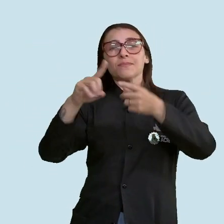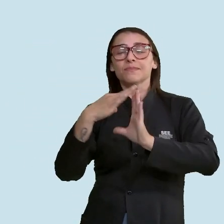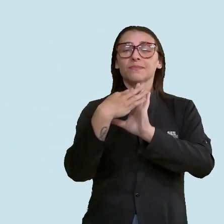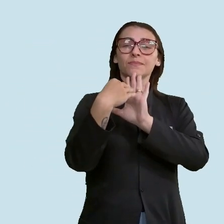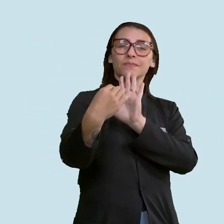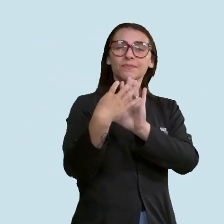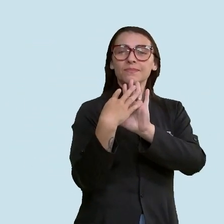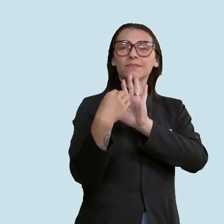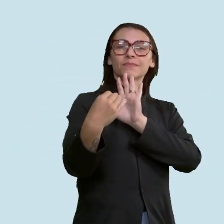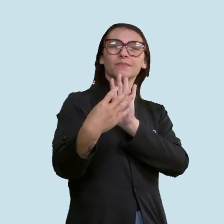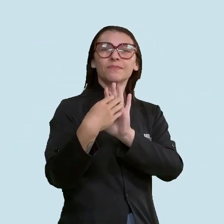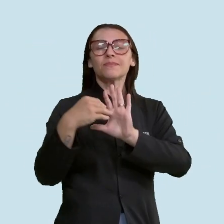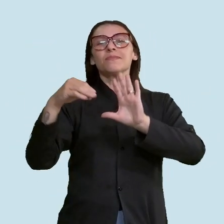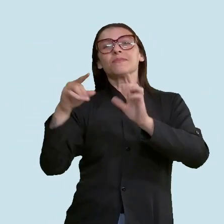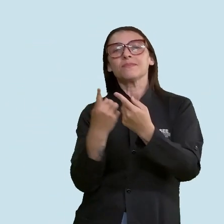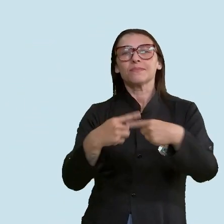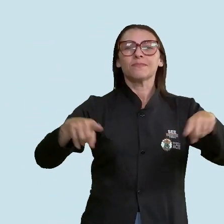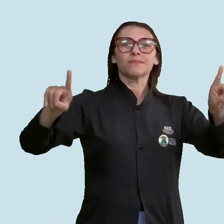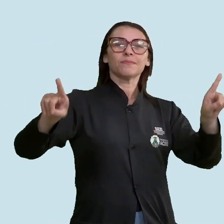guiar,